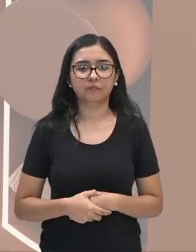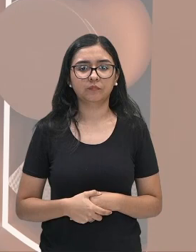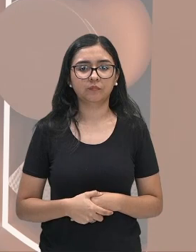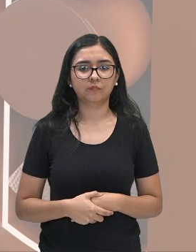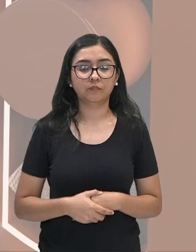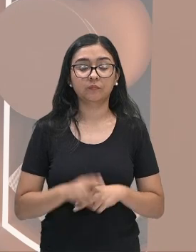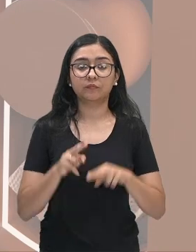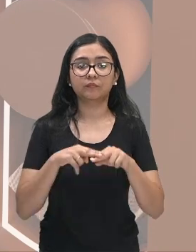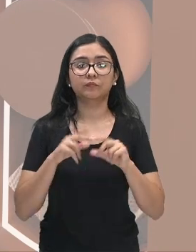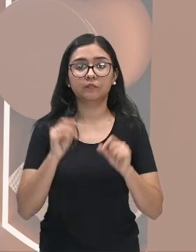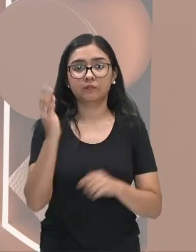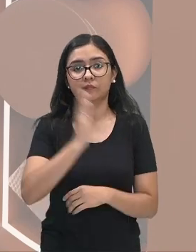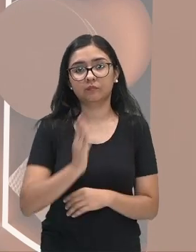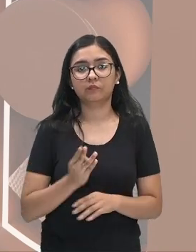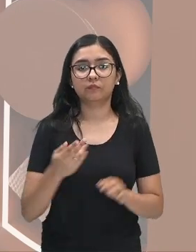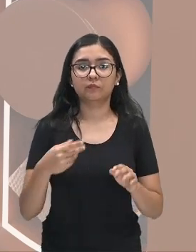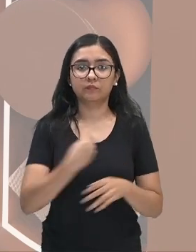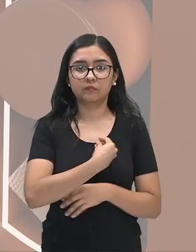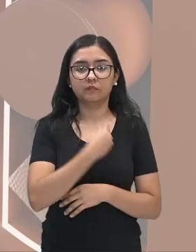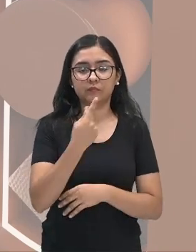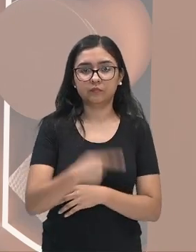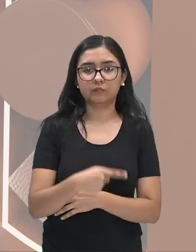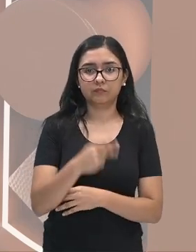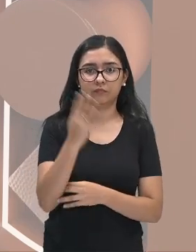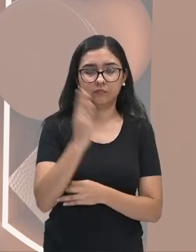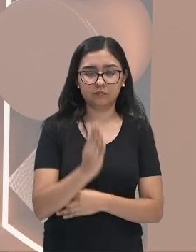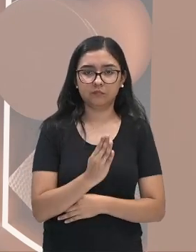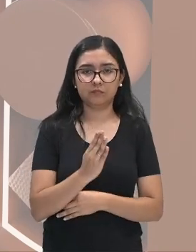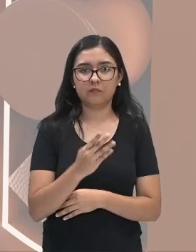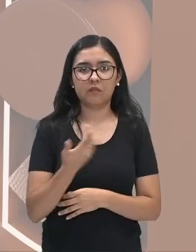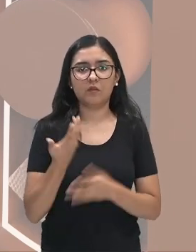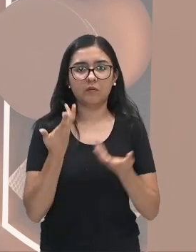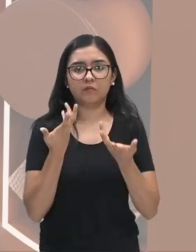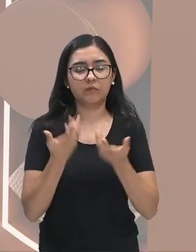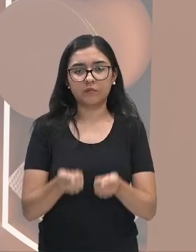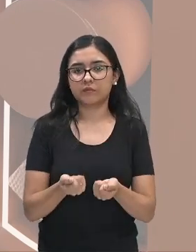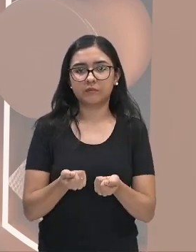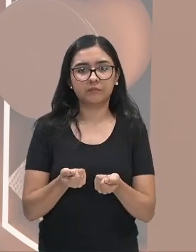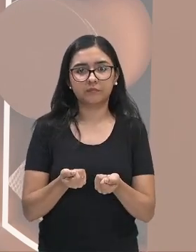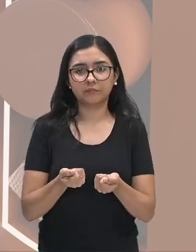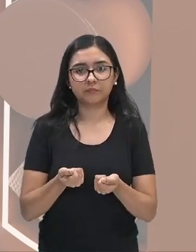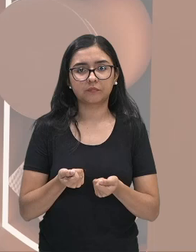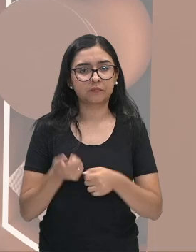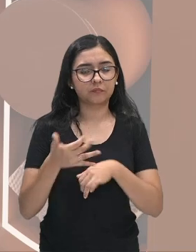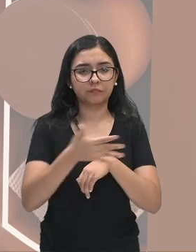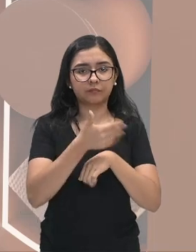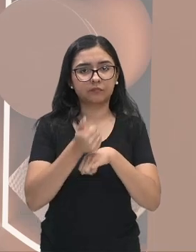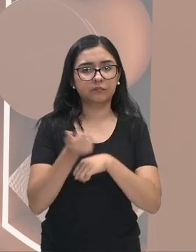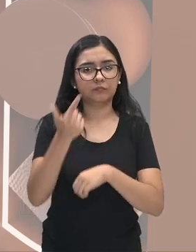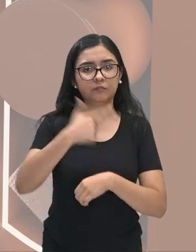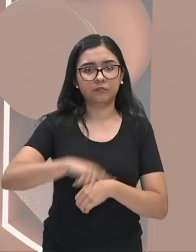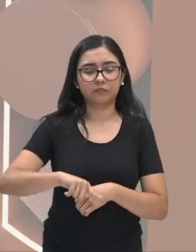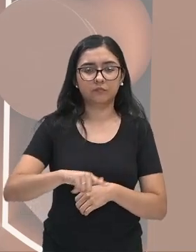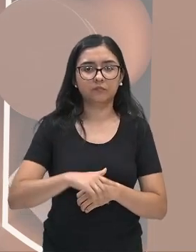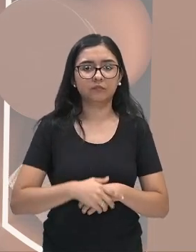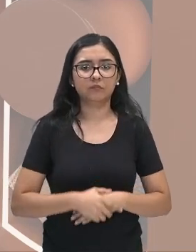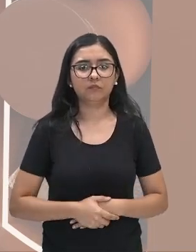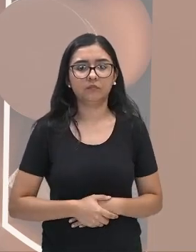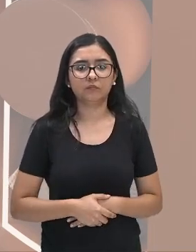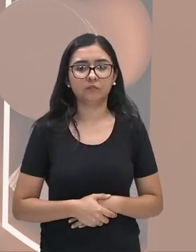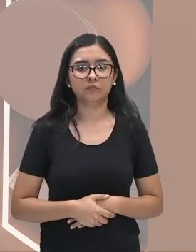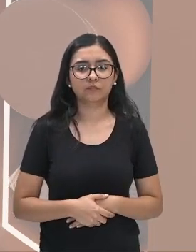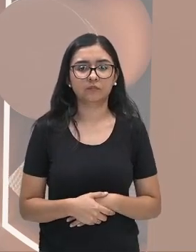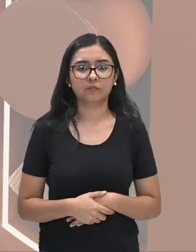os brasileiros, né, que estão aqui não vão querer mais voltar a ser colônia. Isso já está fora de